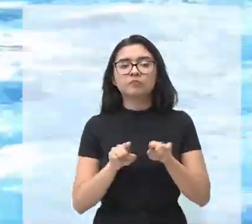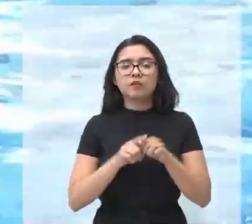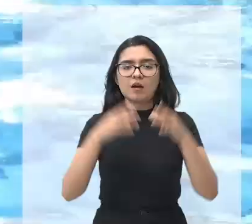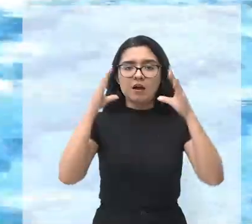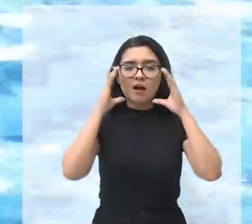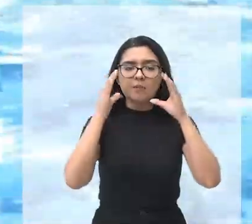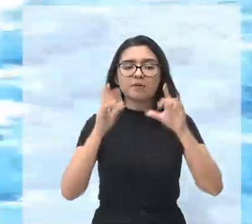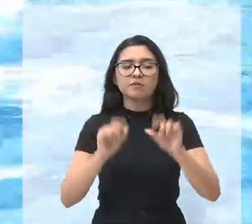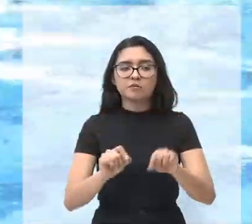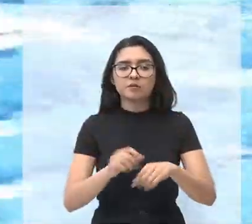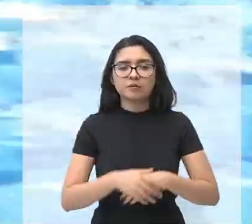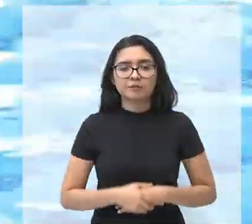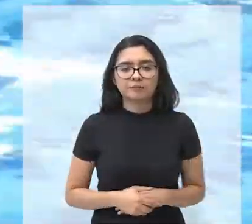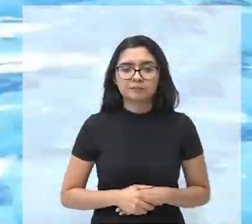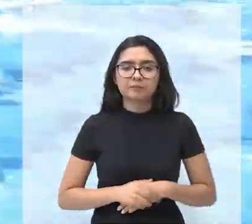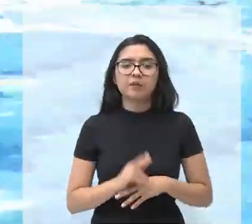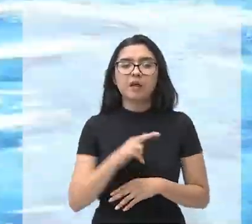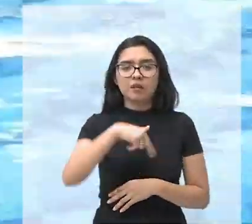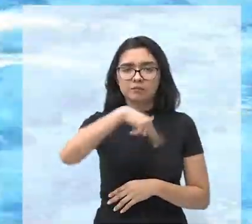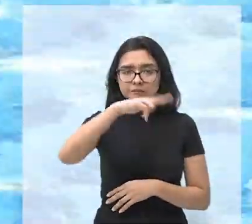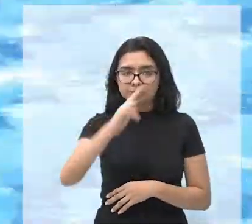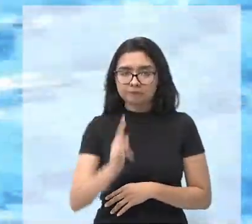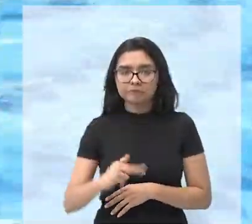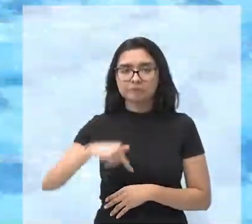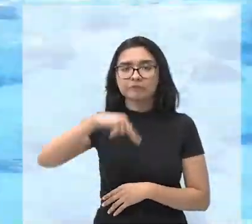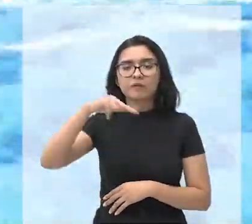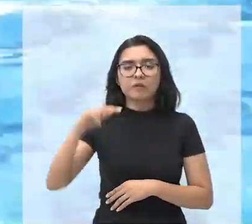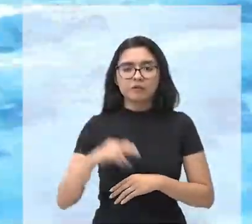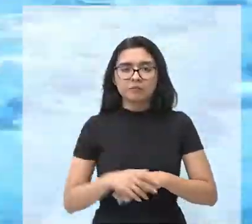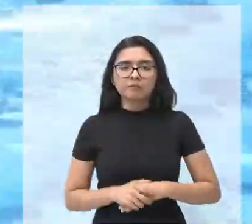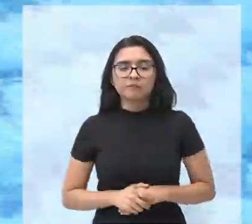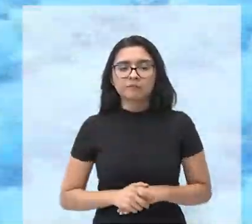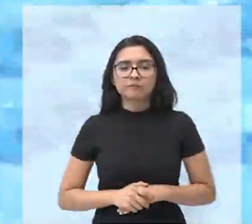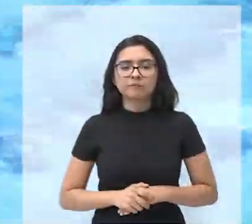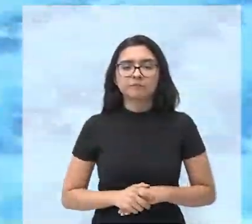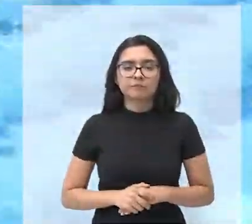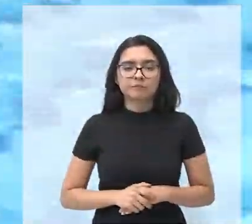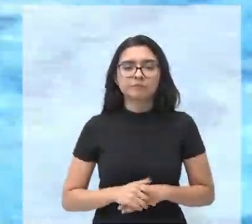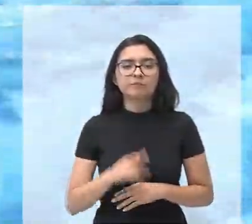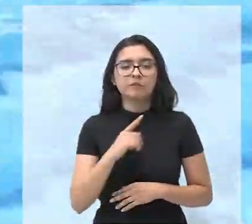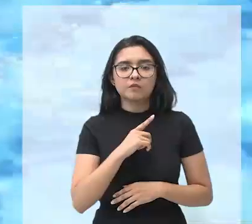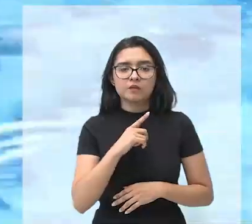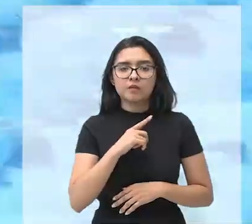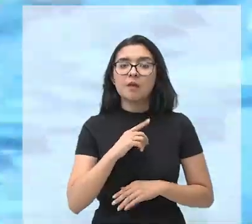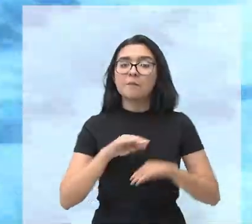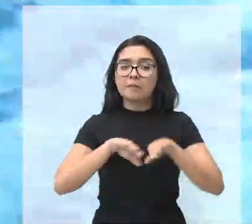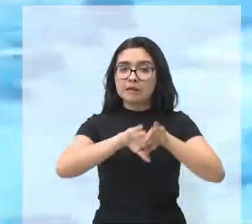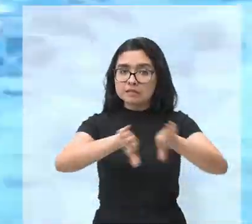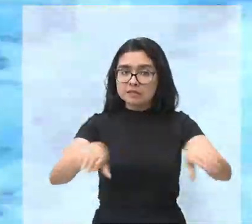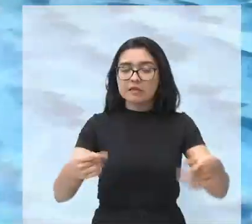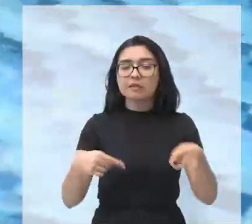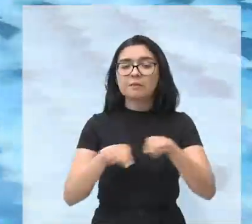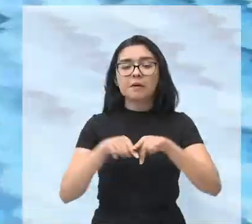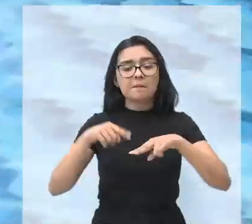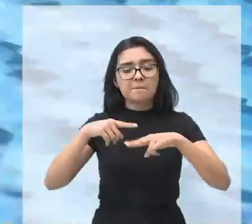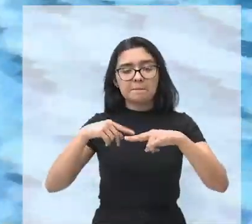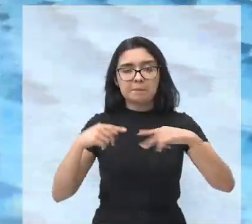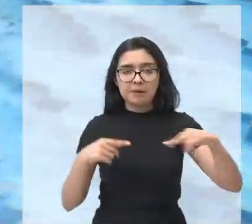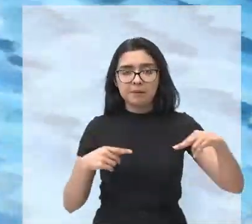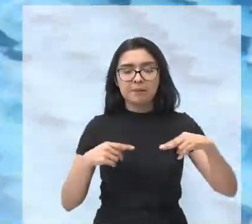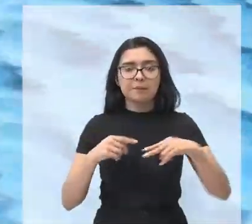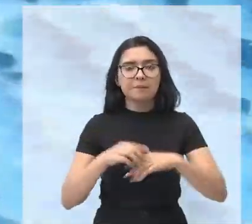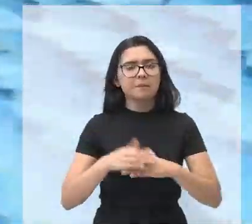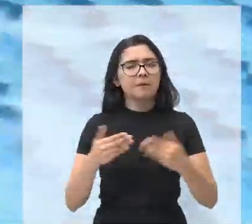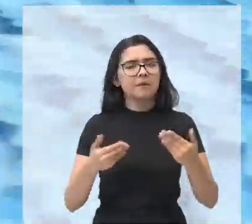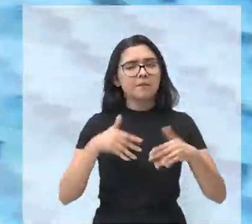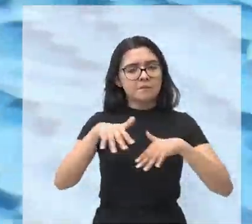cabeça, ela quebra a superfície da água a cada ciclo de braçada e pernada, como vocês estão vendo.